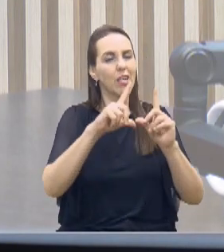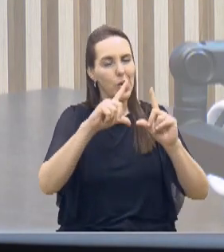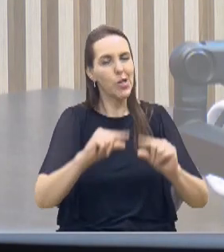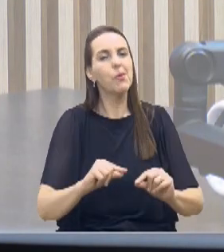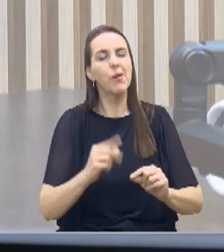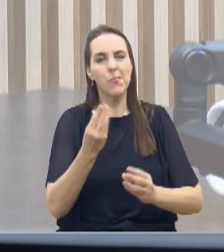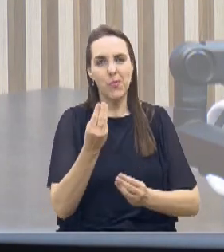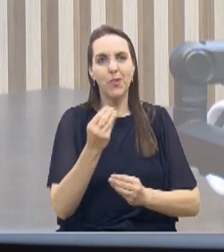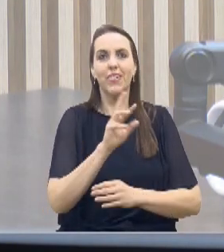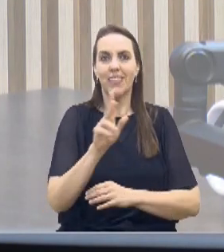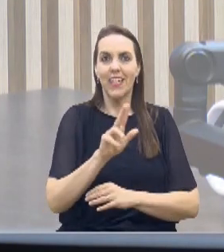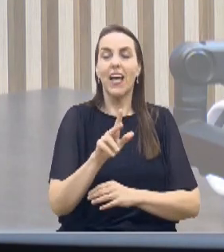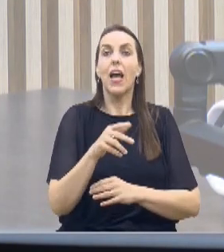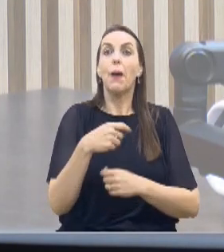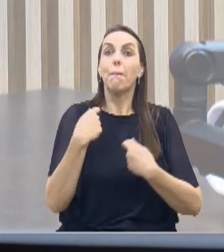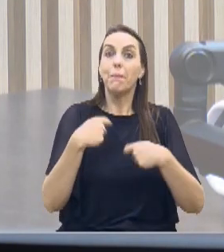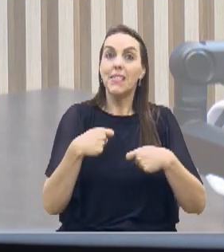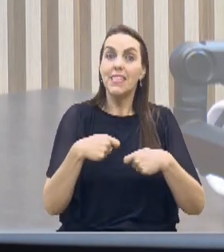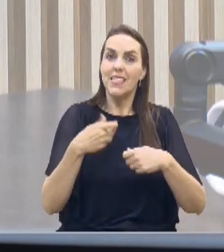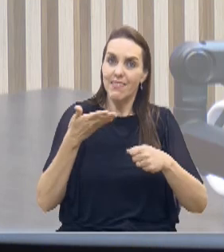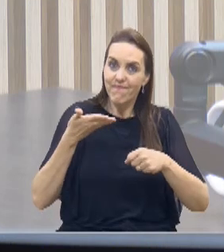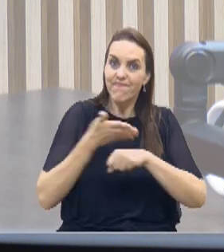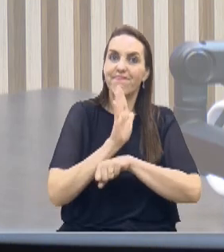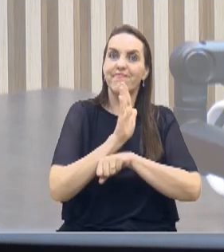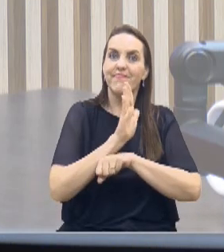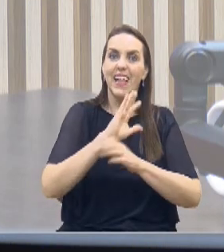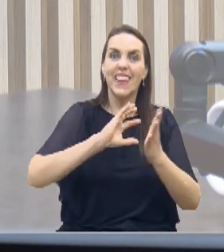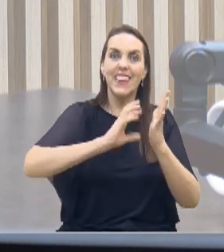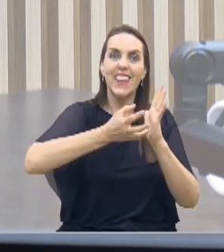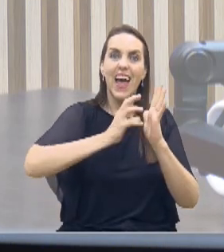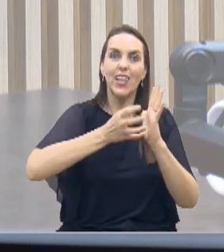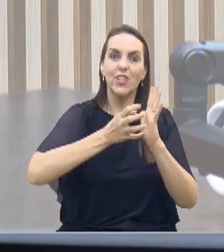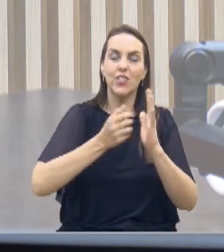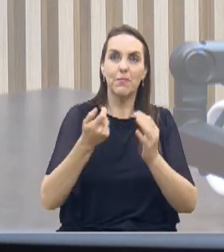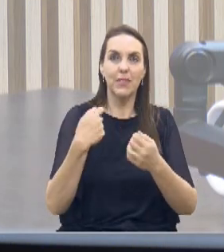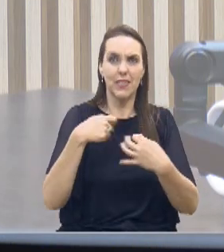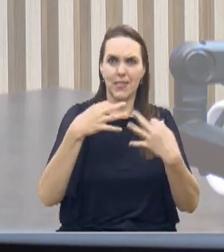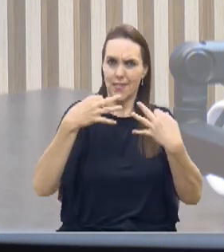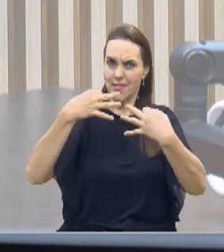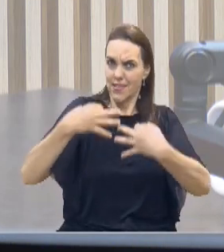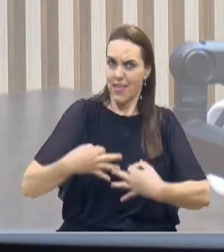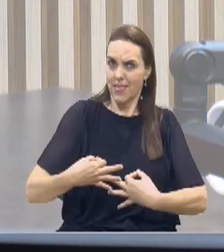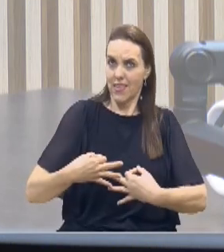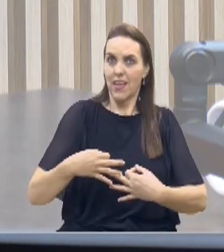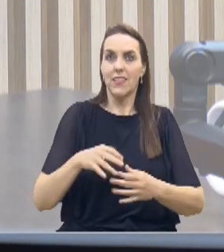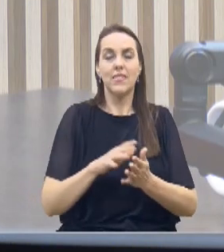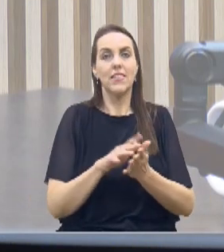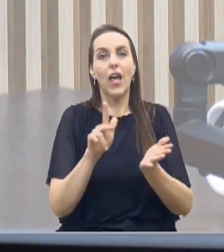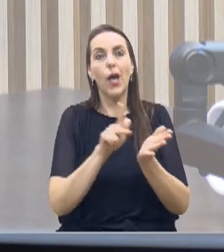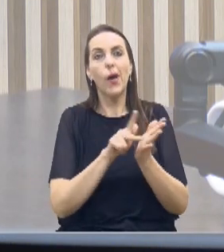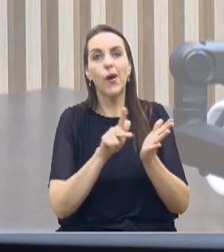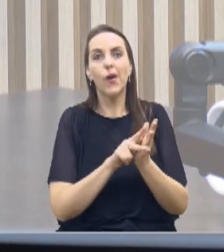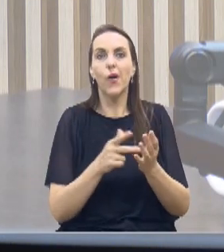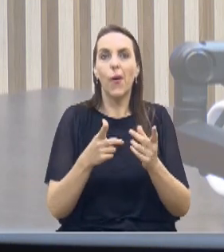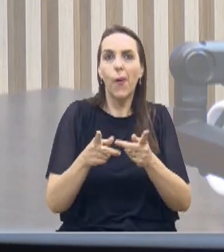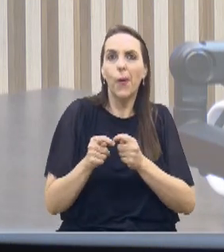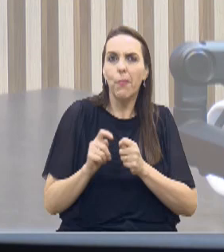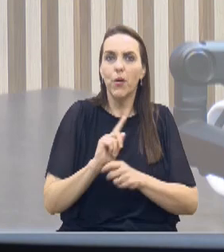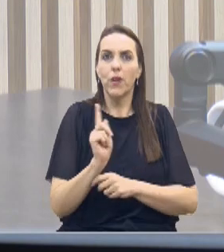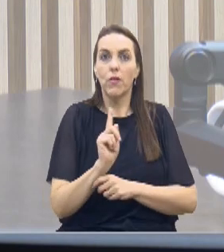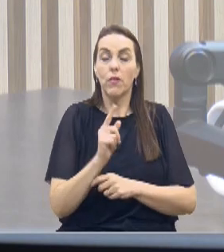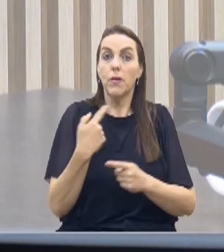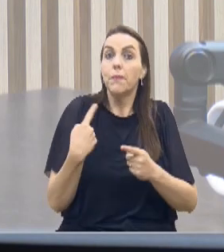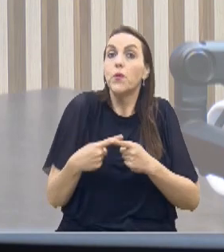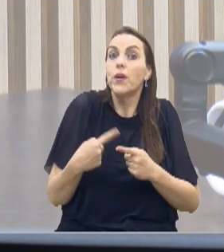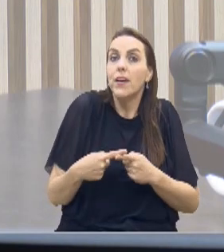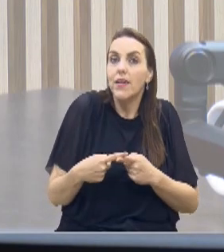Por quê? Porque a gente precisa efetivar dados, entende? A gente precisa claro. ter esta certeza se a gente economiza ou não. E aí a gente vai dizer, mas por que a gente não economiza?